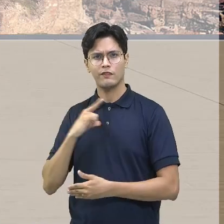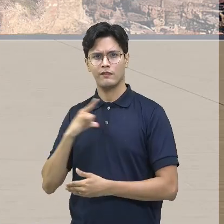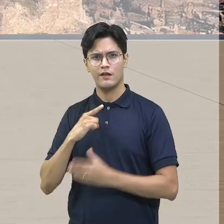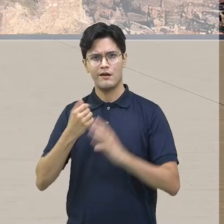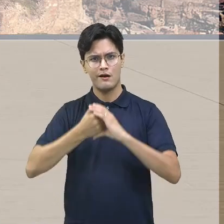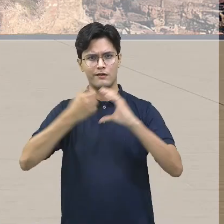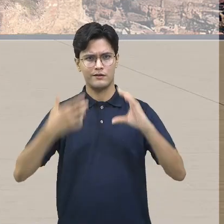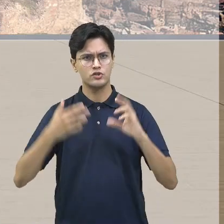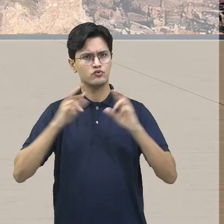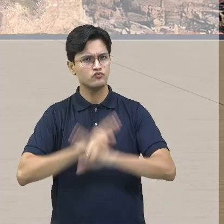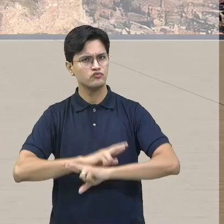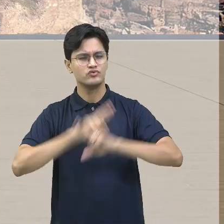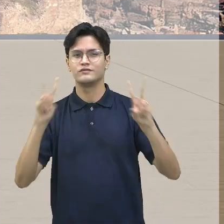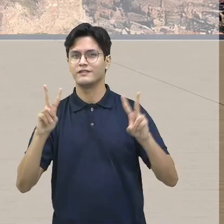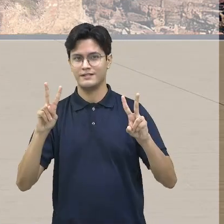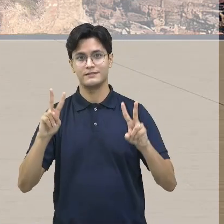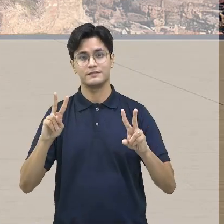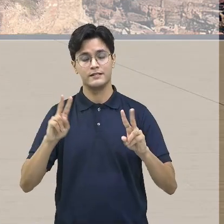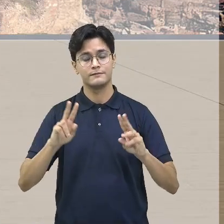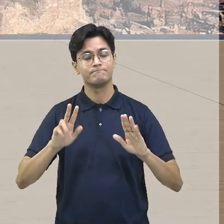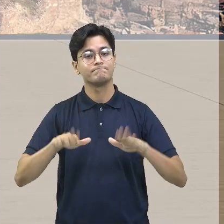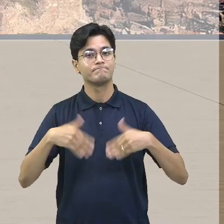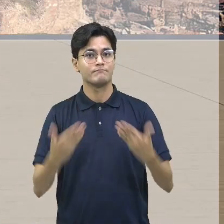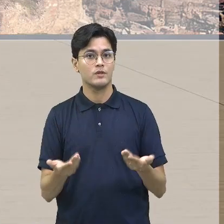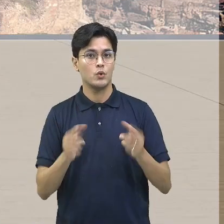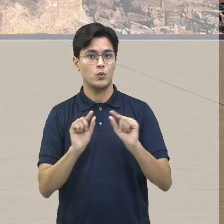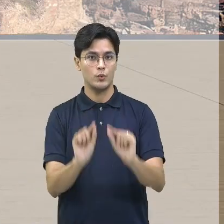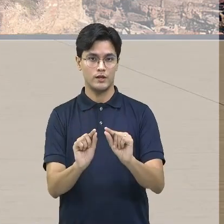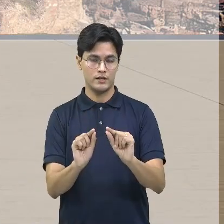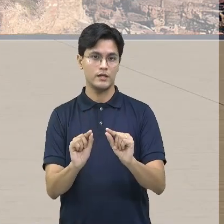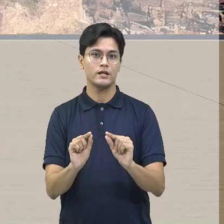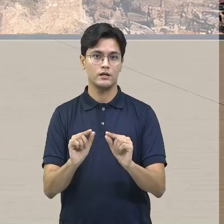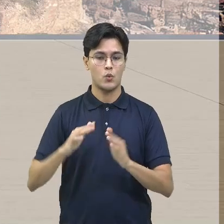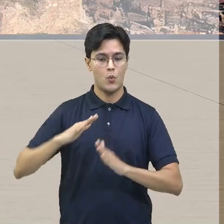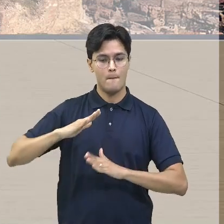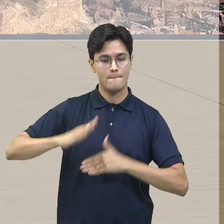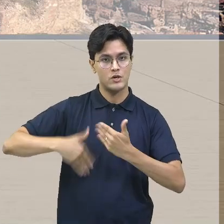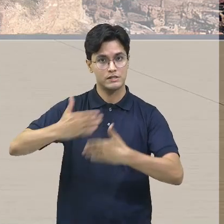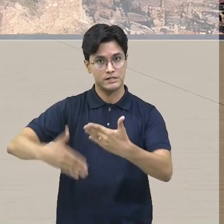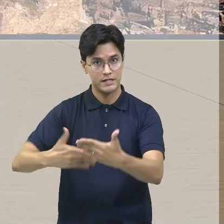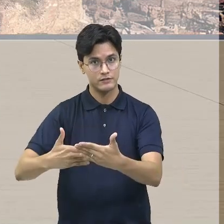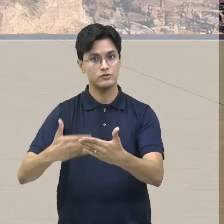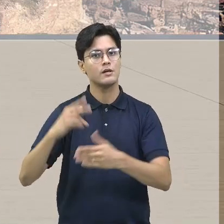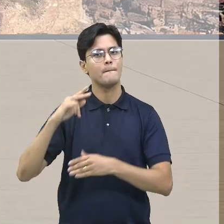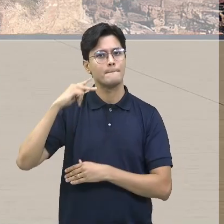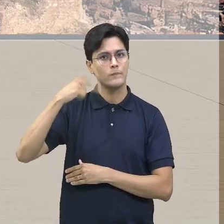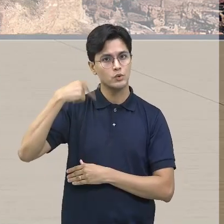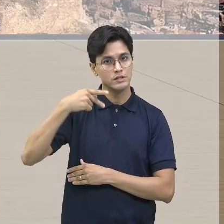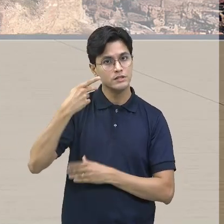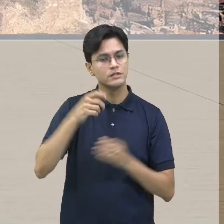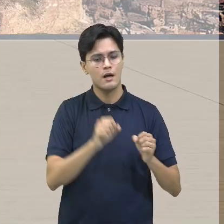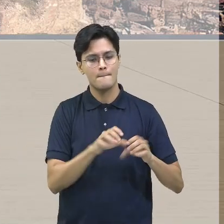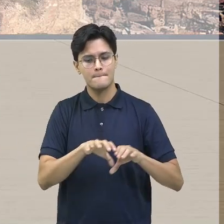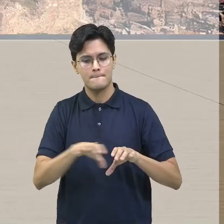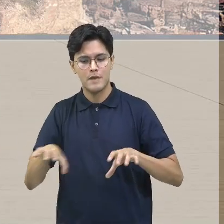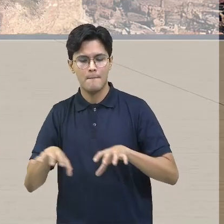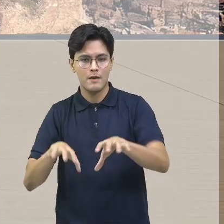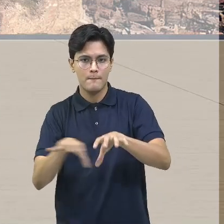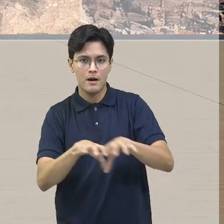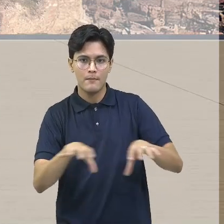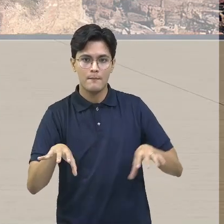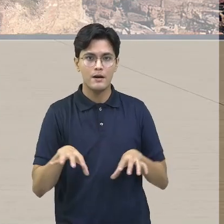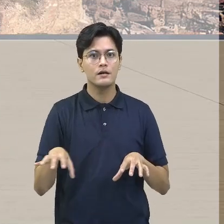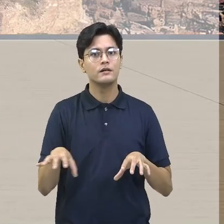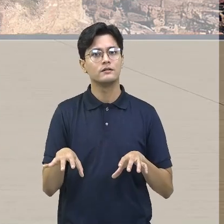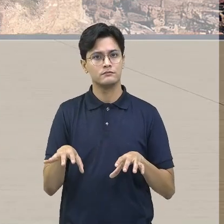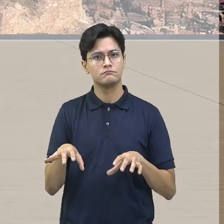esse processo de fragmentação política, ele vai ser muito importante, não somente a fragmentação